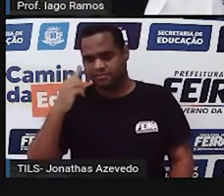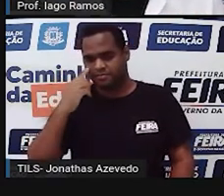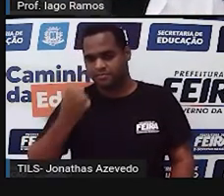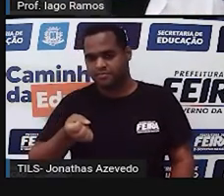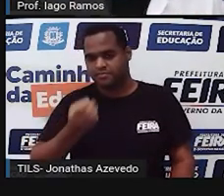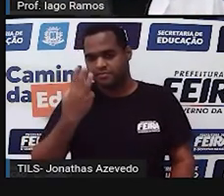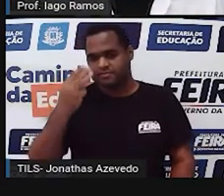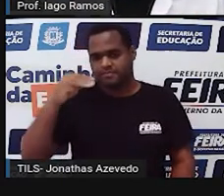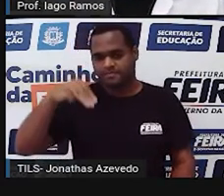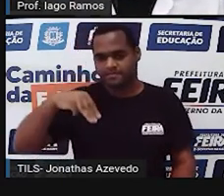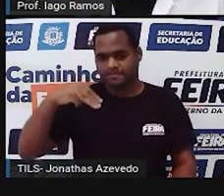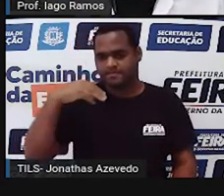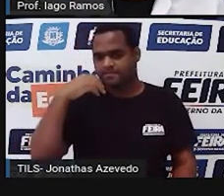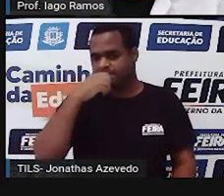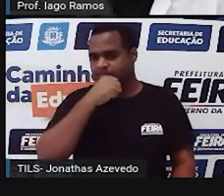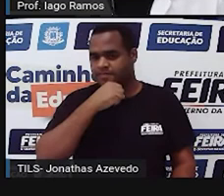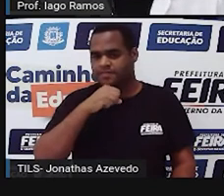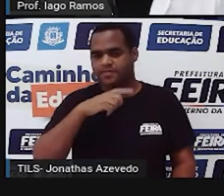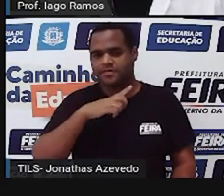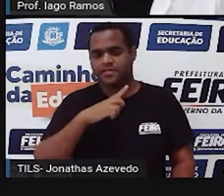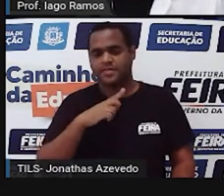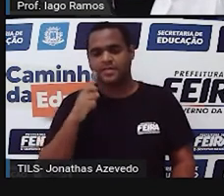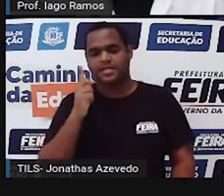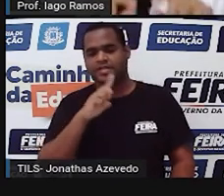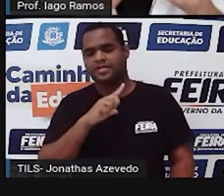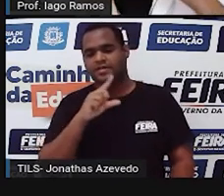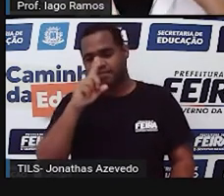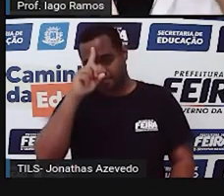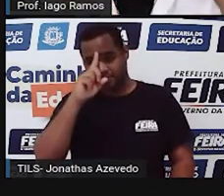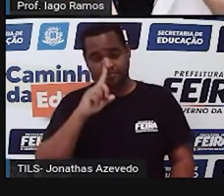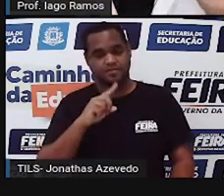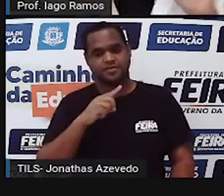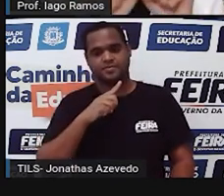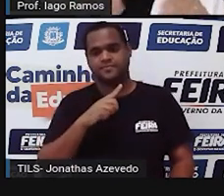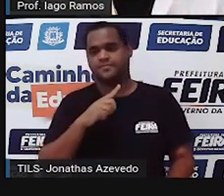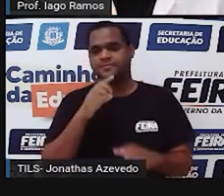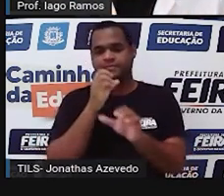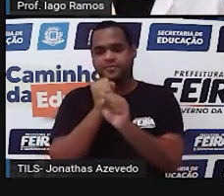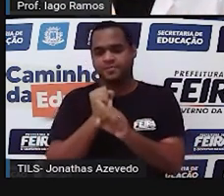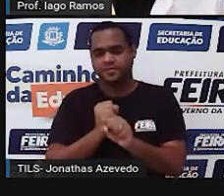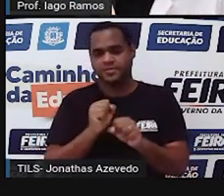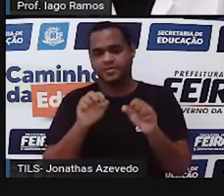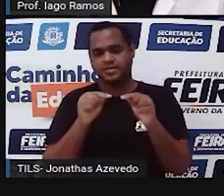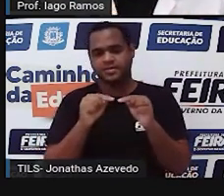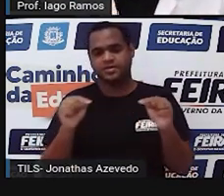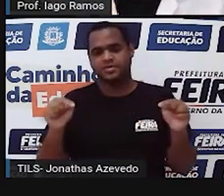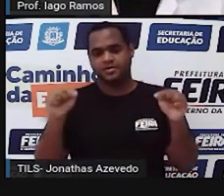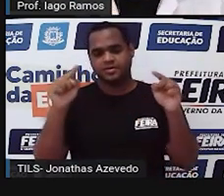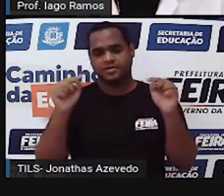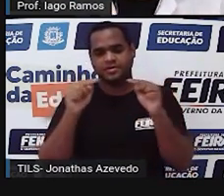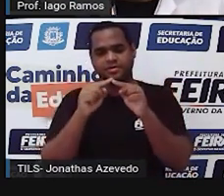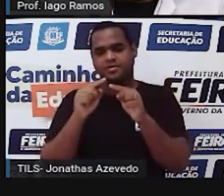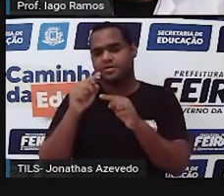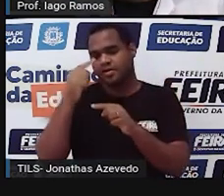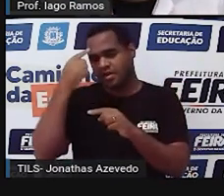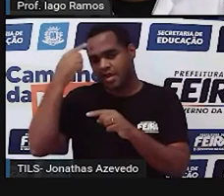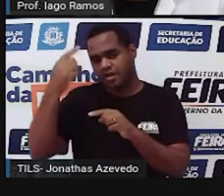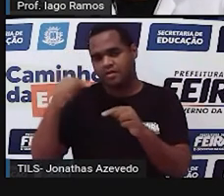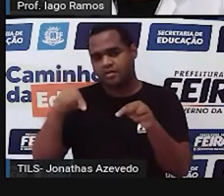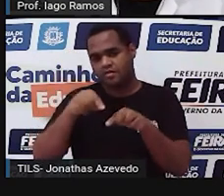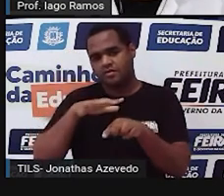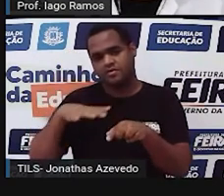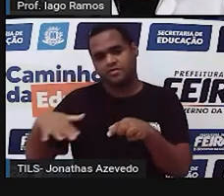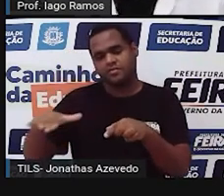metros a gente correu para uma volta a gente estava medindo o contorno daquele retângulo que representava o campo